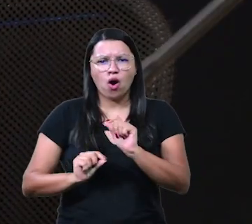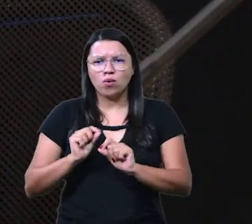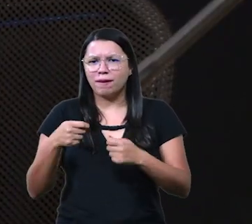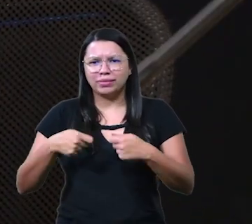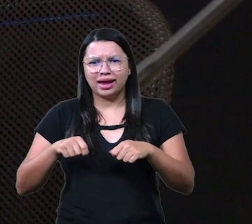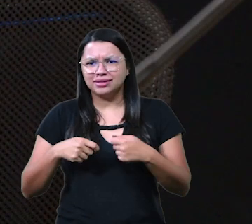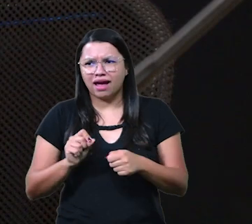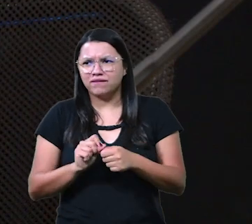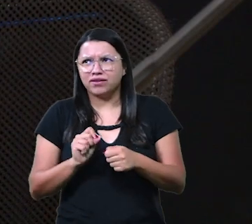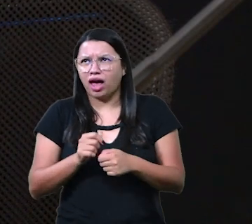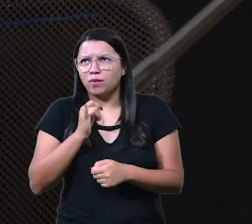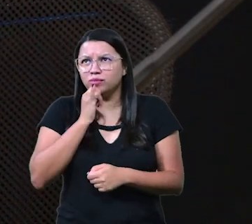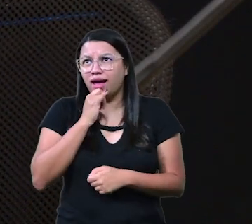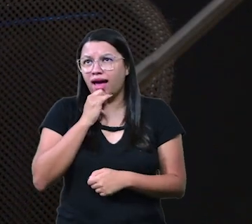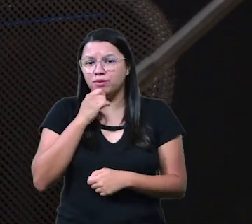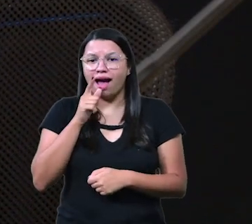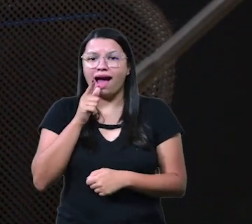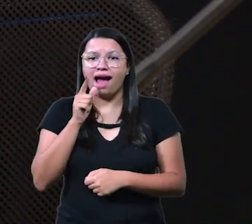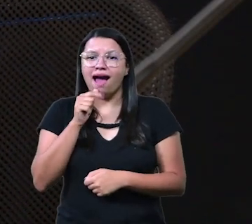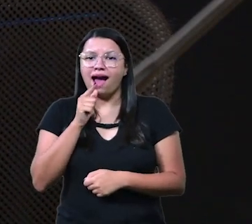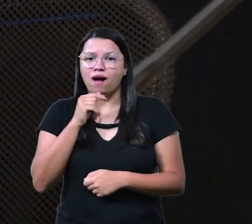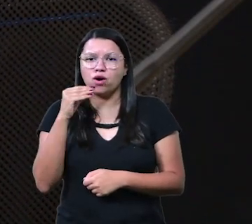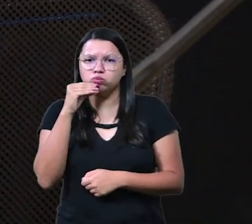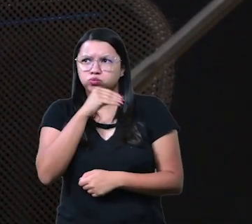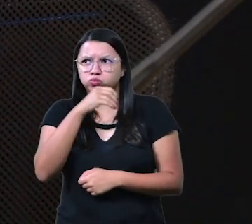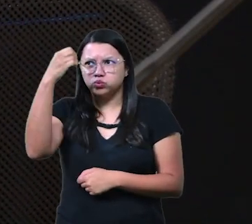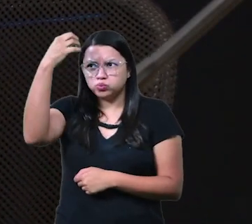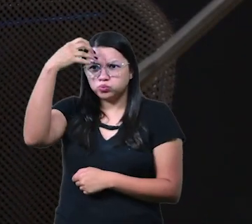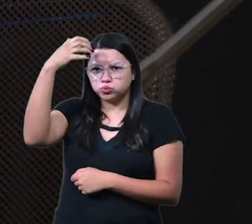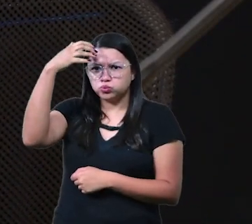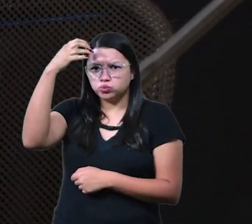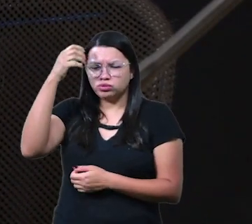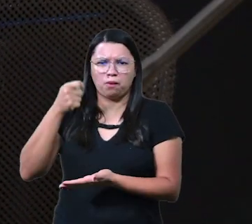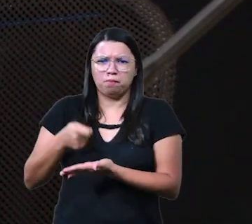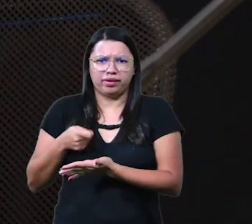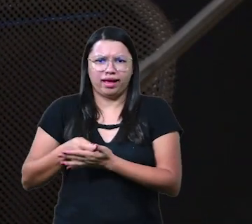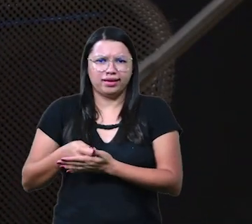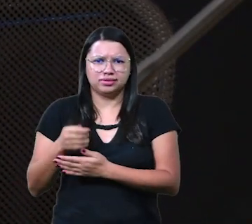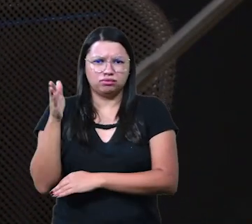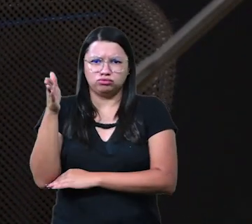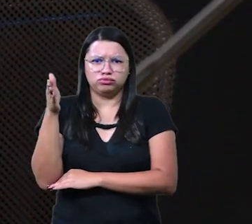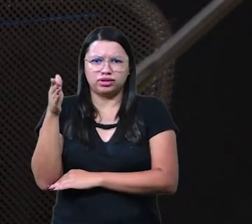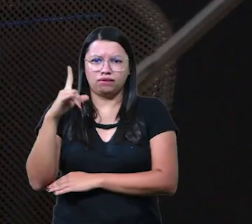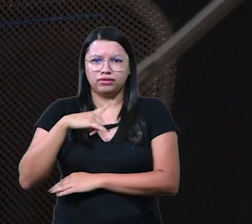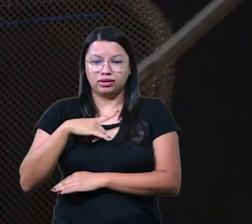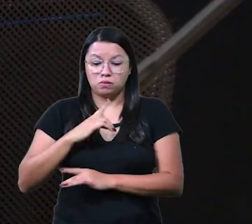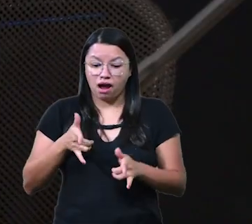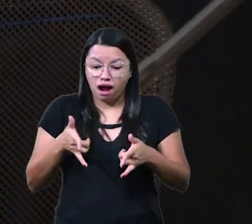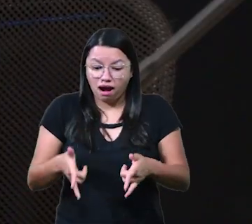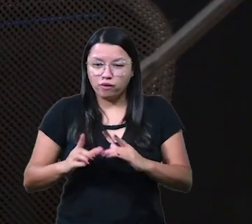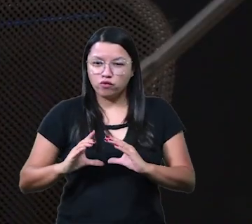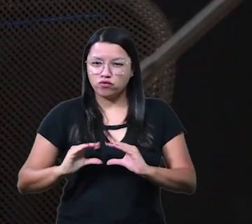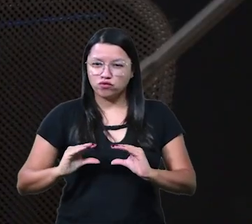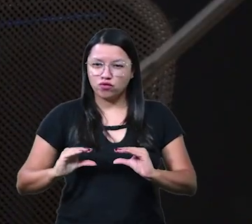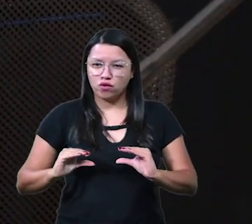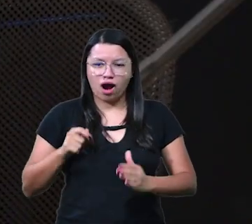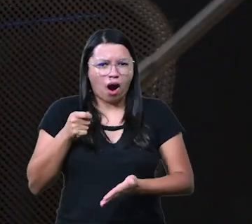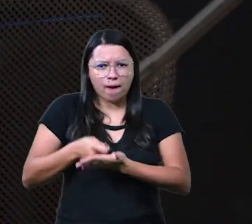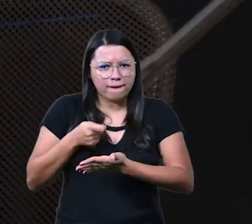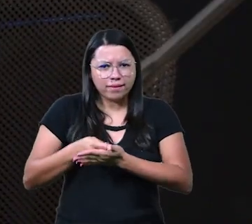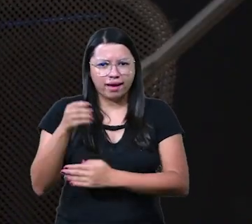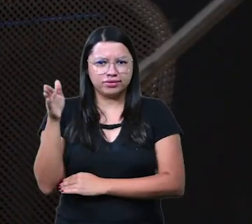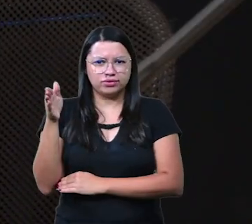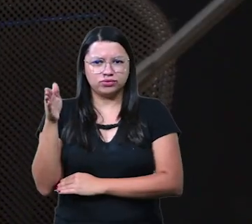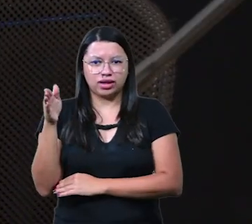água quente no chuveiro da UH é obrigação do hotel, né? Ter uma cama confortável é obrigação de um hotel. Então,